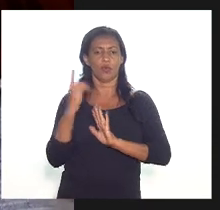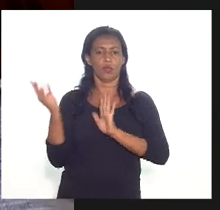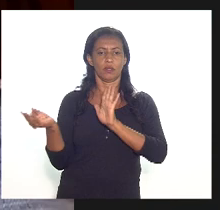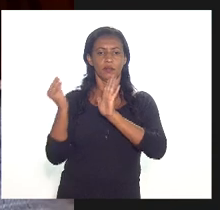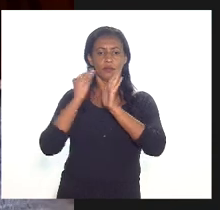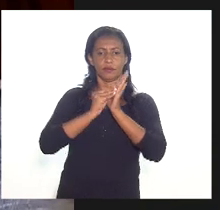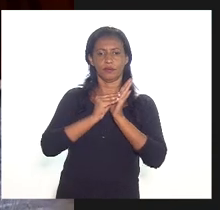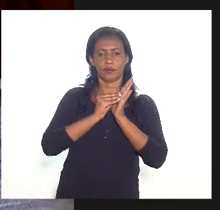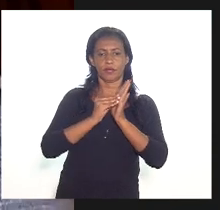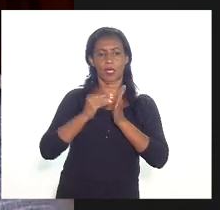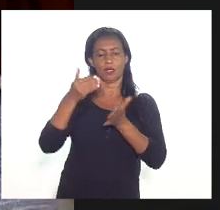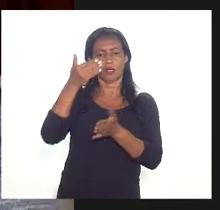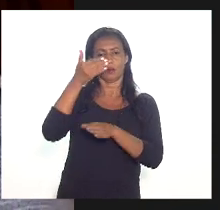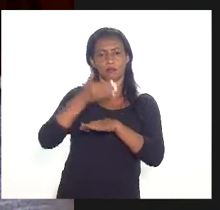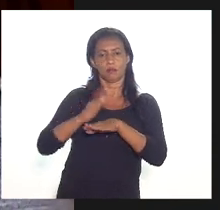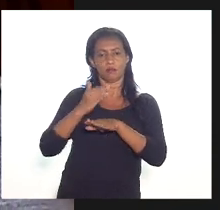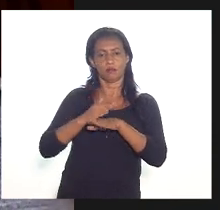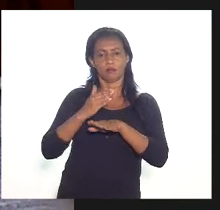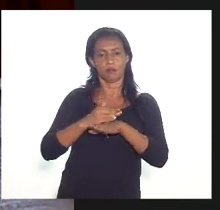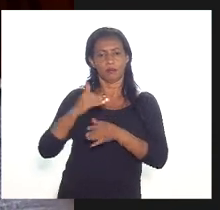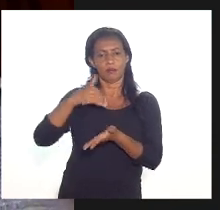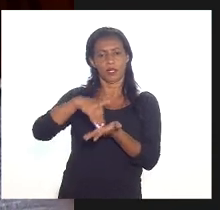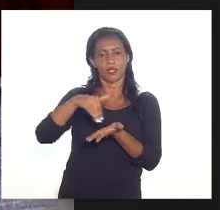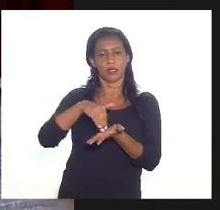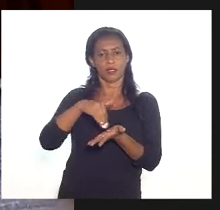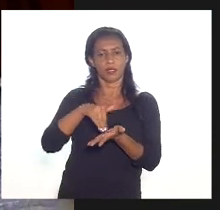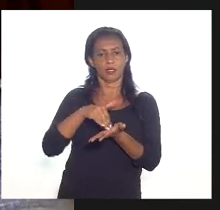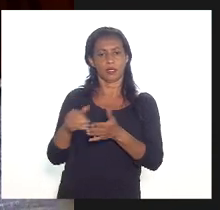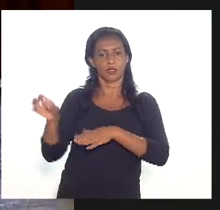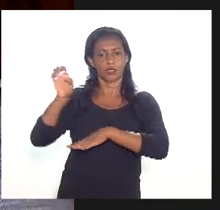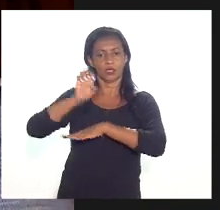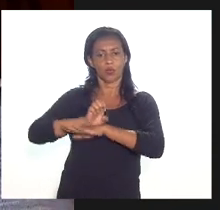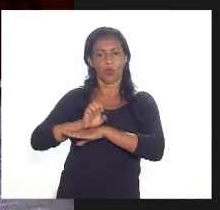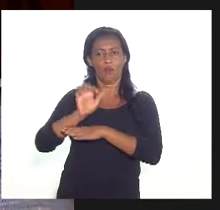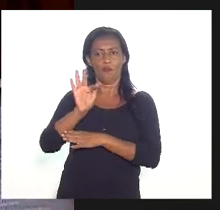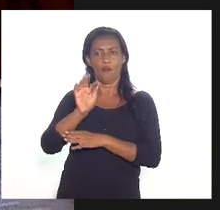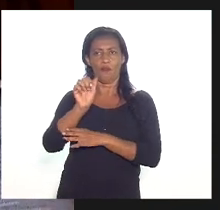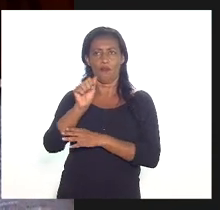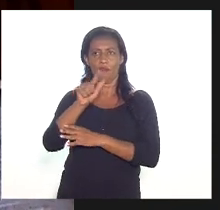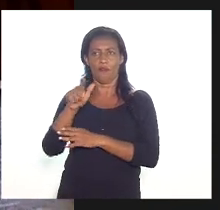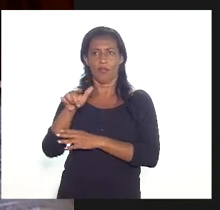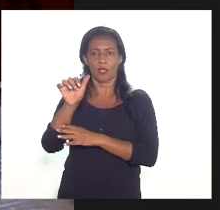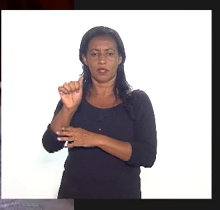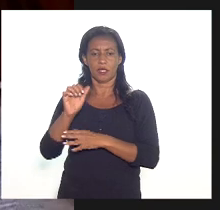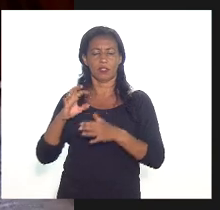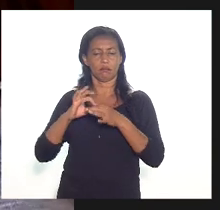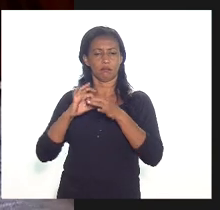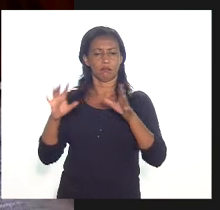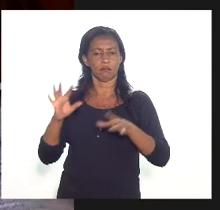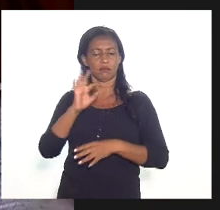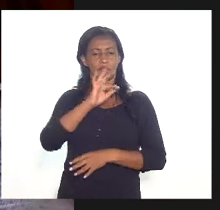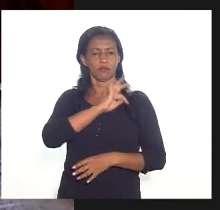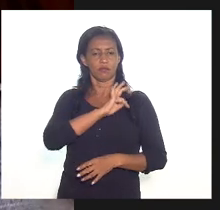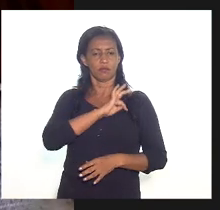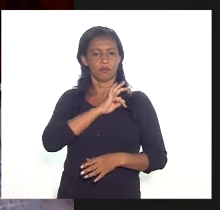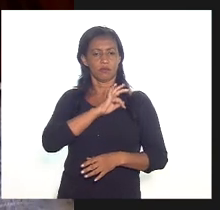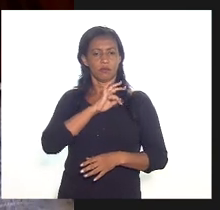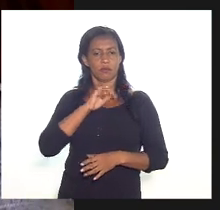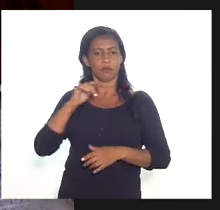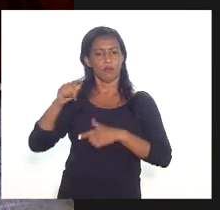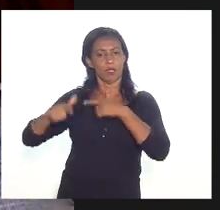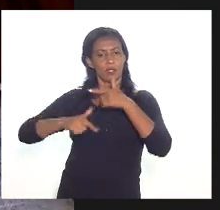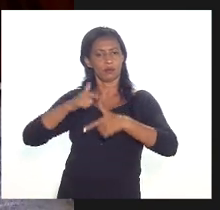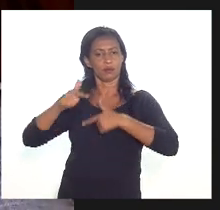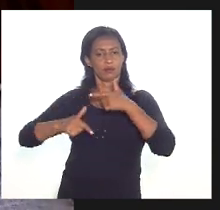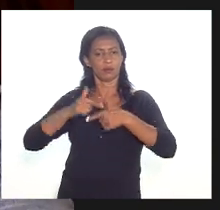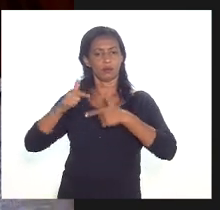cada exercício pela Secretaria Estadual de Fazenda, a concessão de incentivo fiscal para a produção cultural e atividades esportivas não ultrapassará